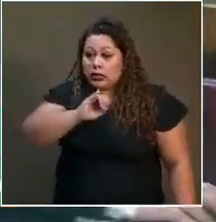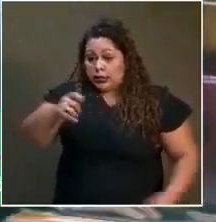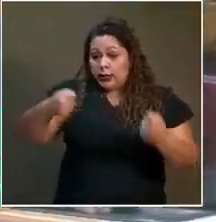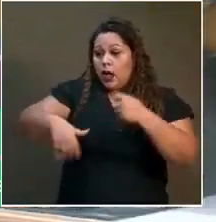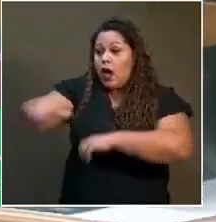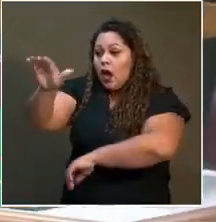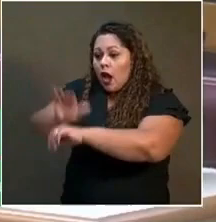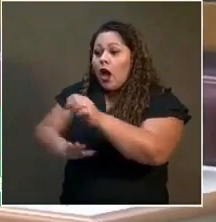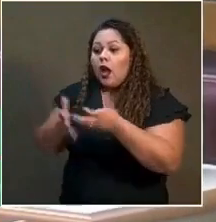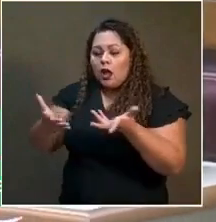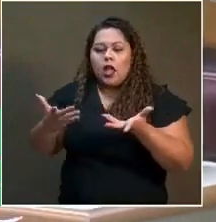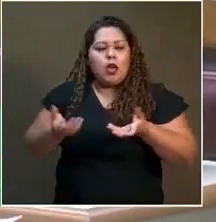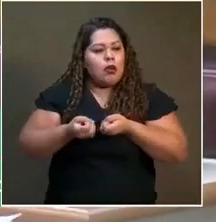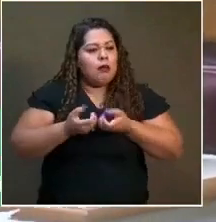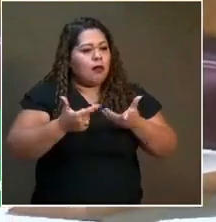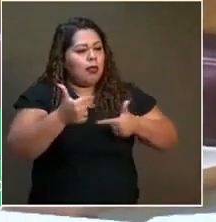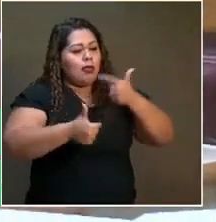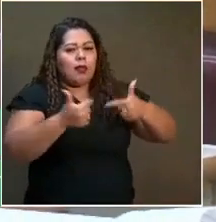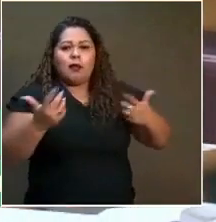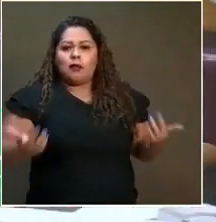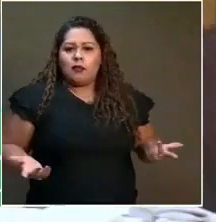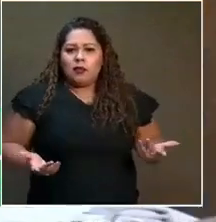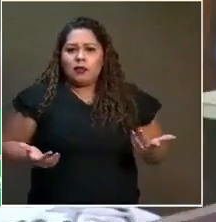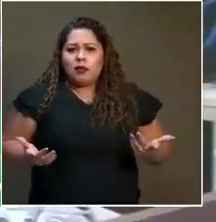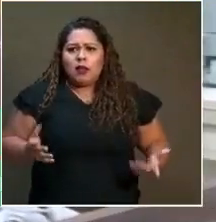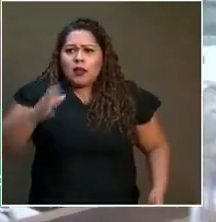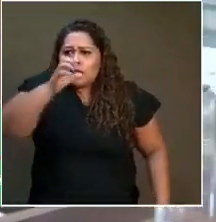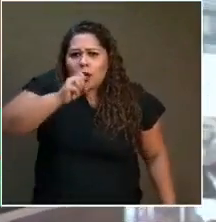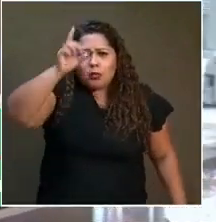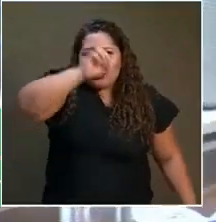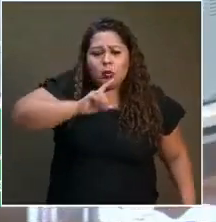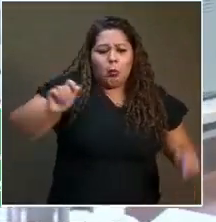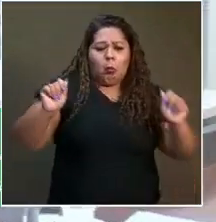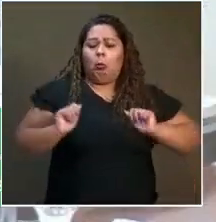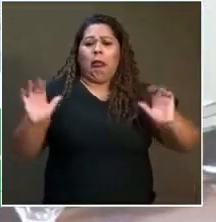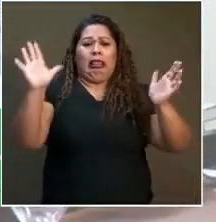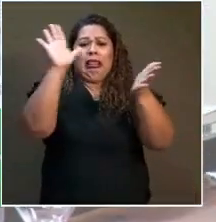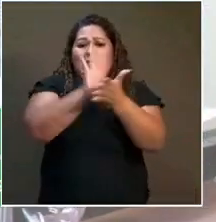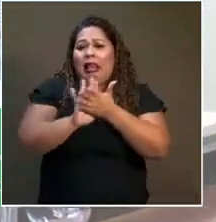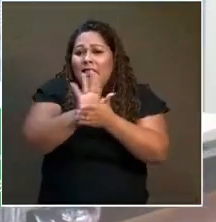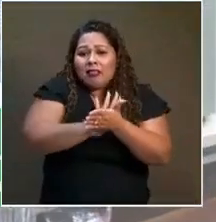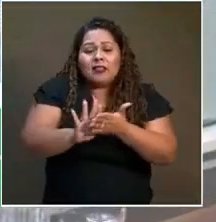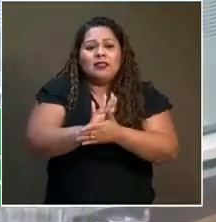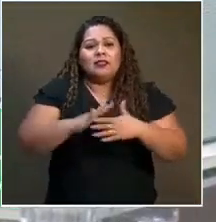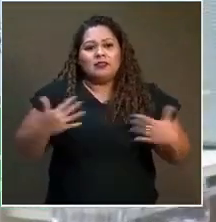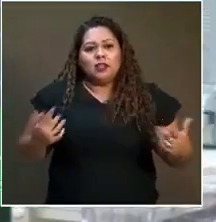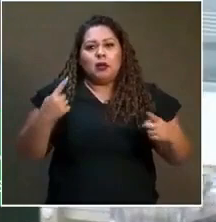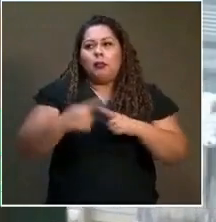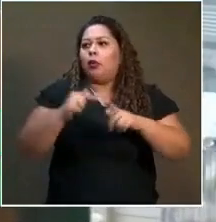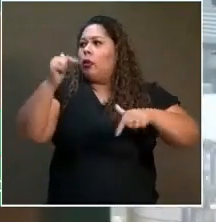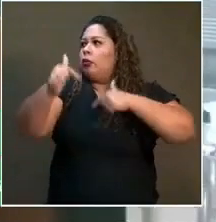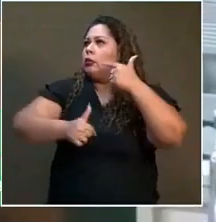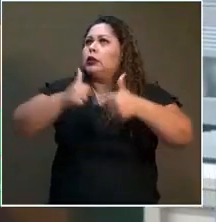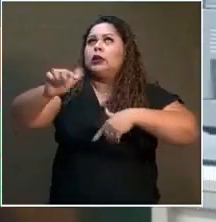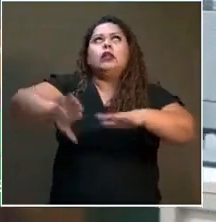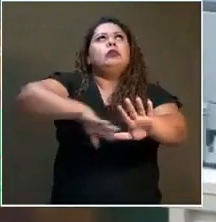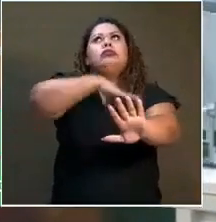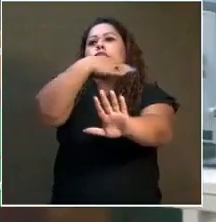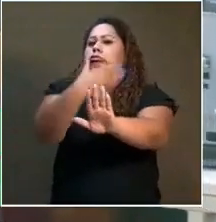quer mostrar serviço. O Cássio estava quase sem final de semana, sem lazer, por causa dessa excessiva